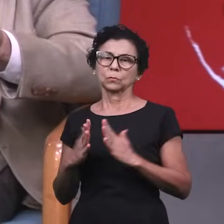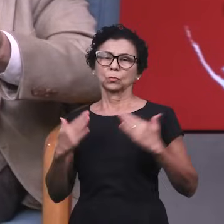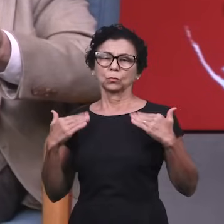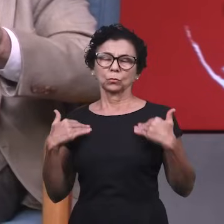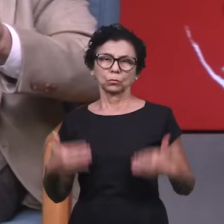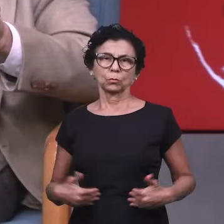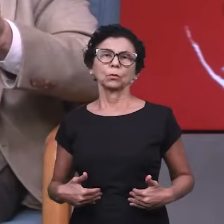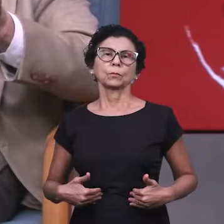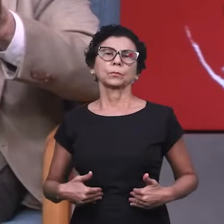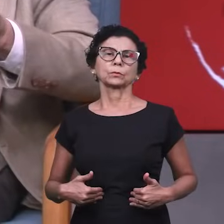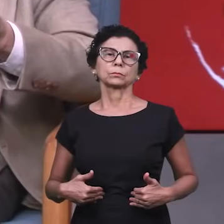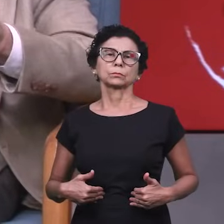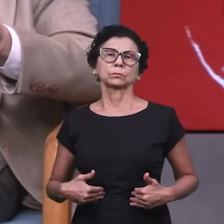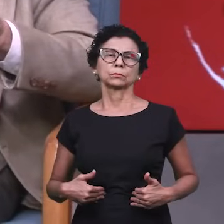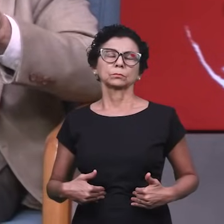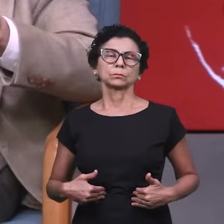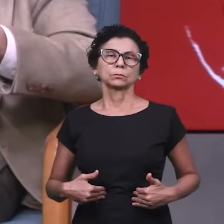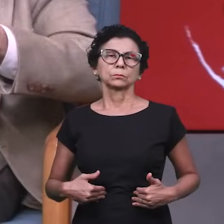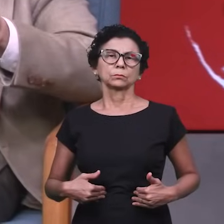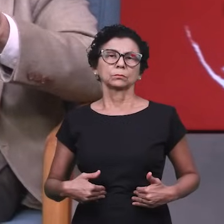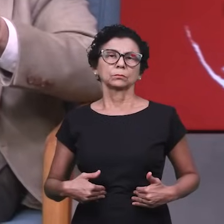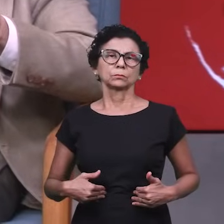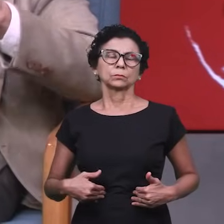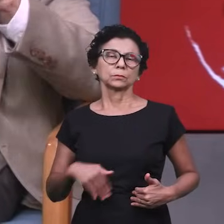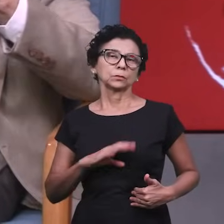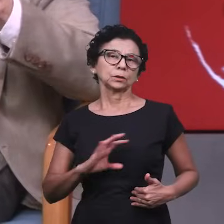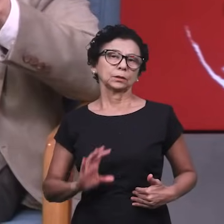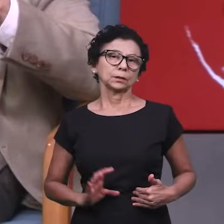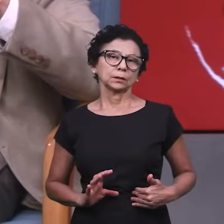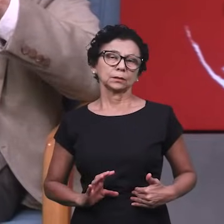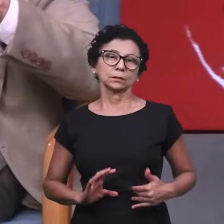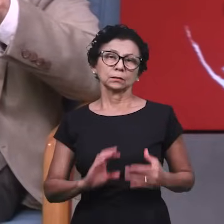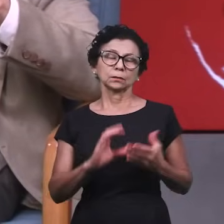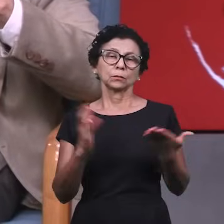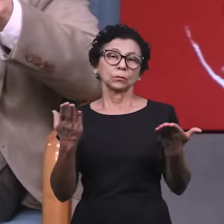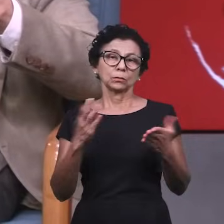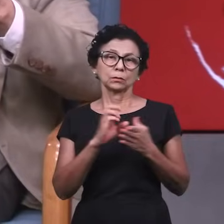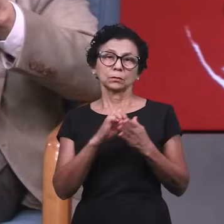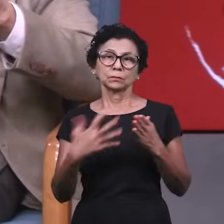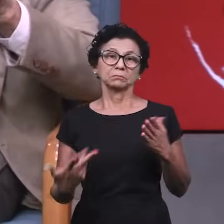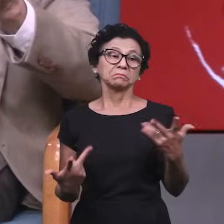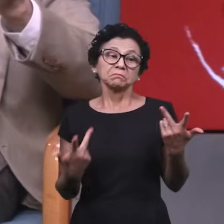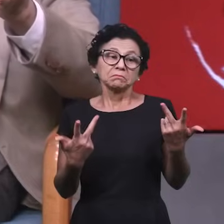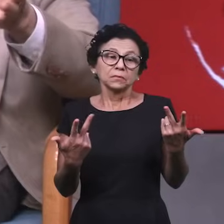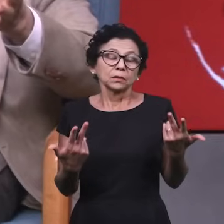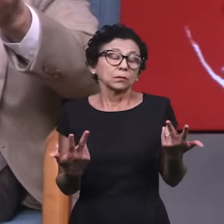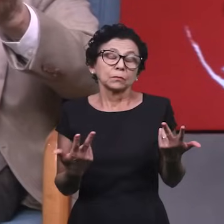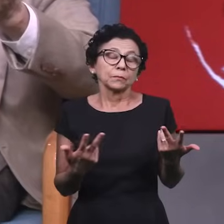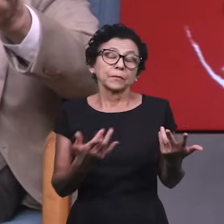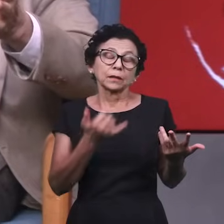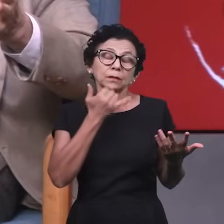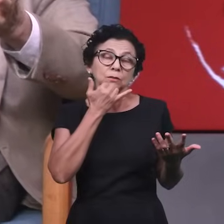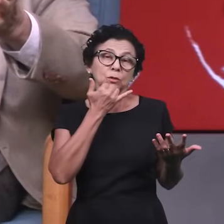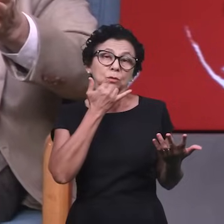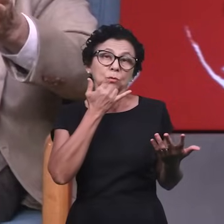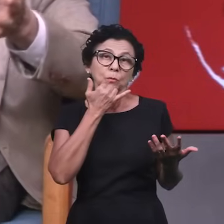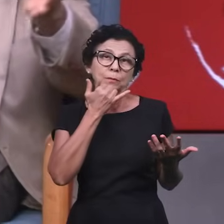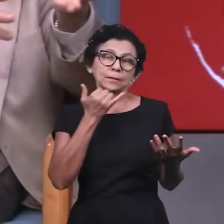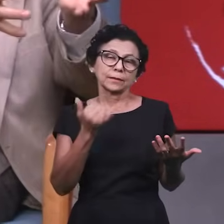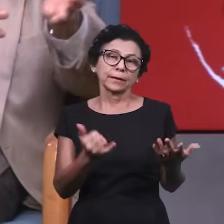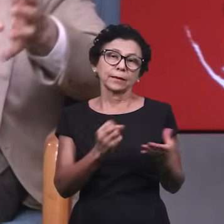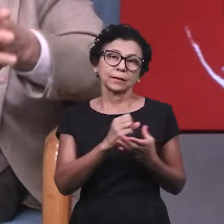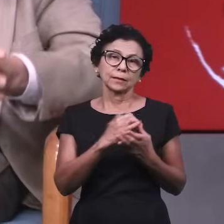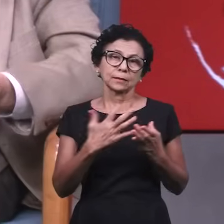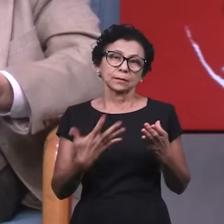ver que hoje nós temos as mesmas características. Perdão, as mesmas